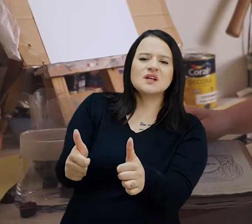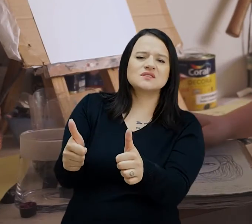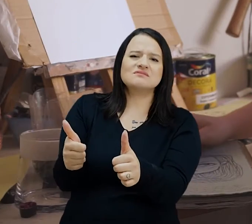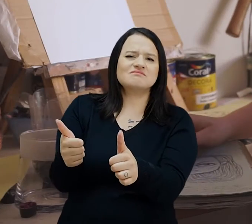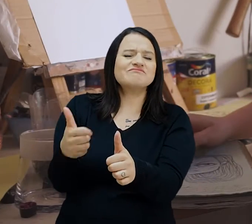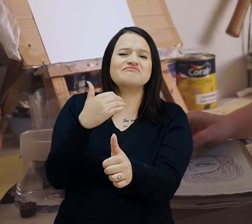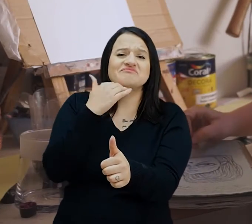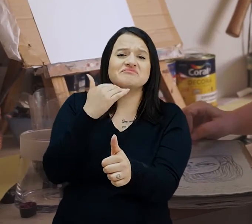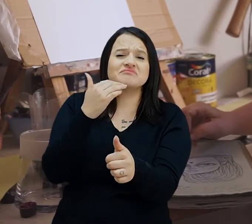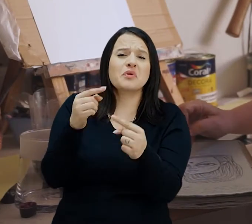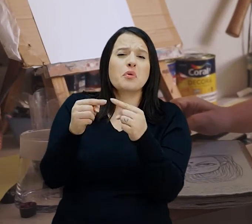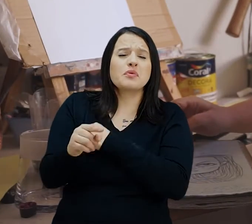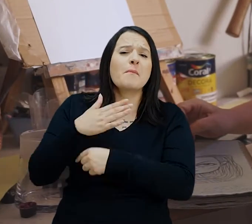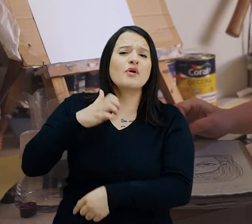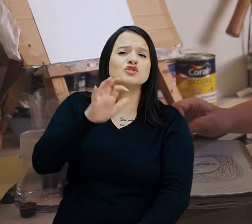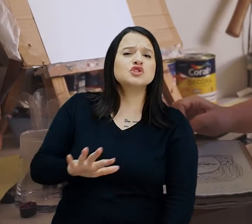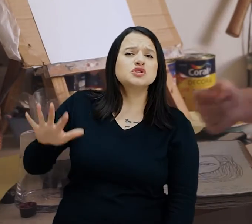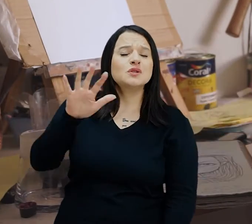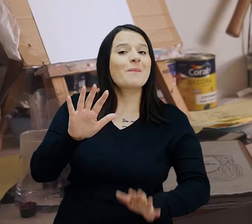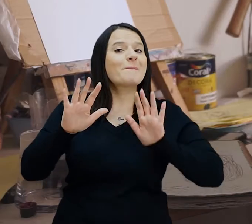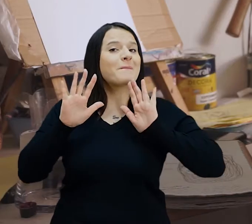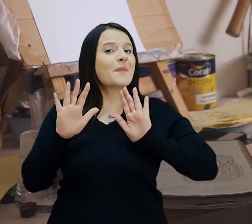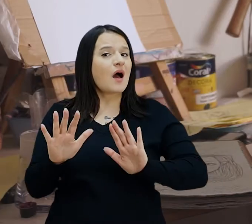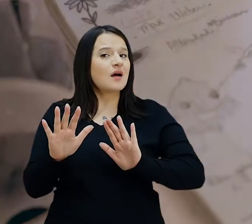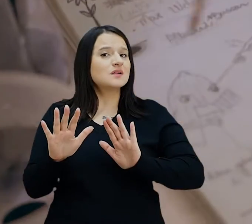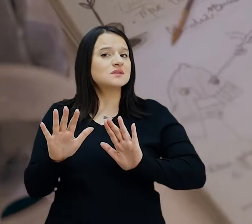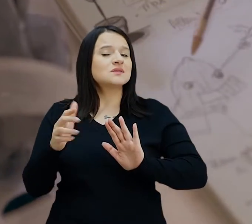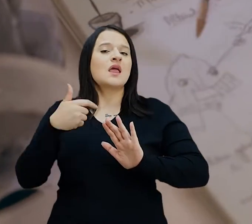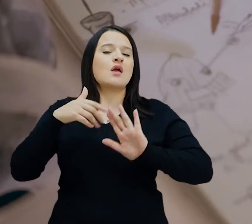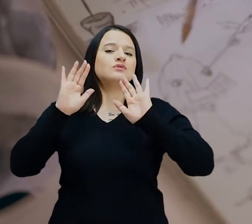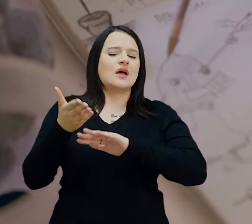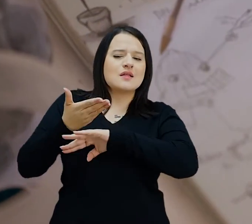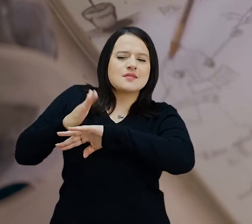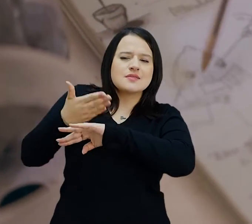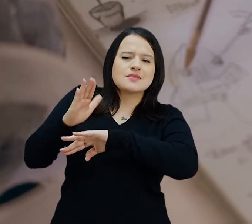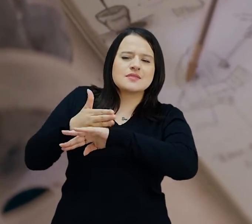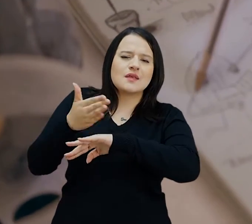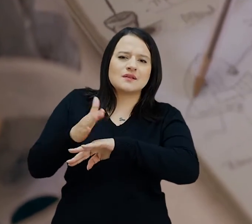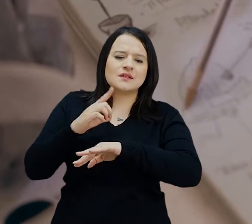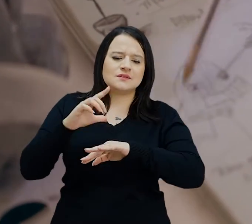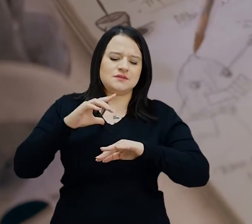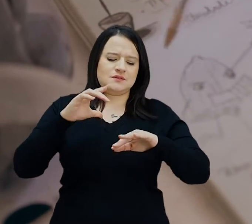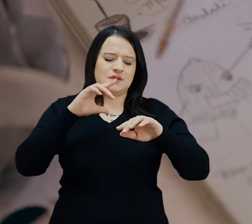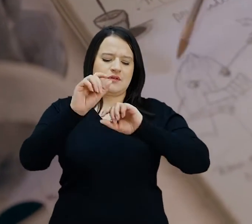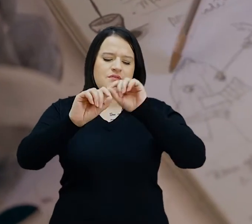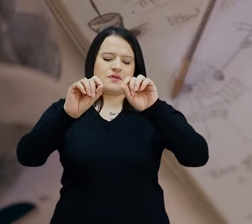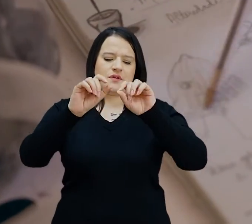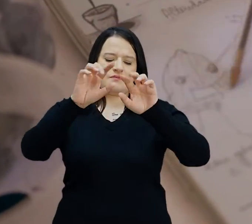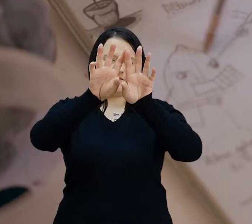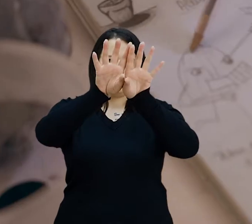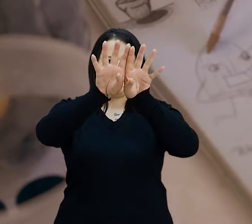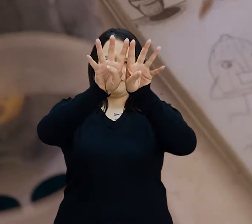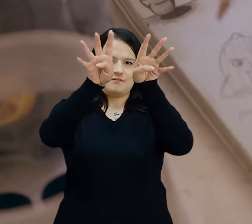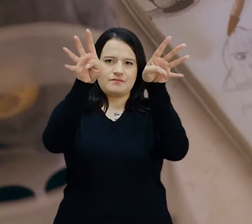eu tenho uma personagem que não tem nada a ver com o meu estilo, mas que é muito simples.